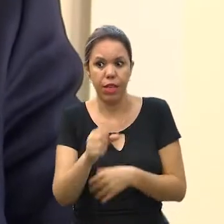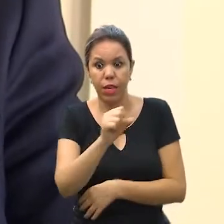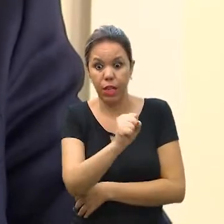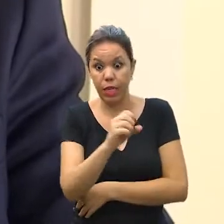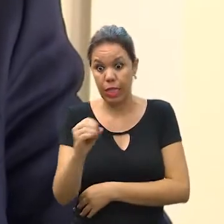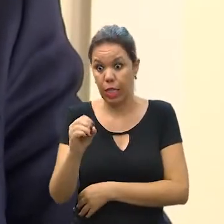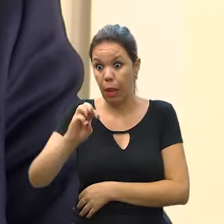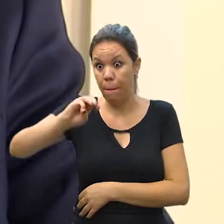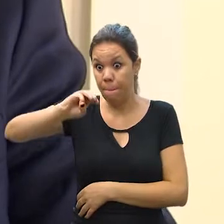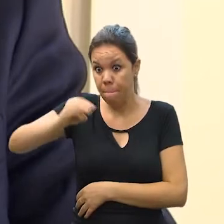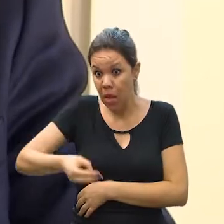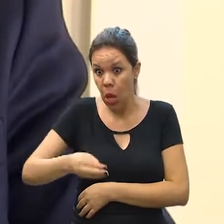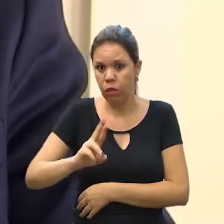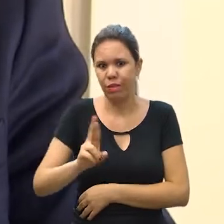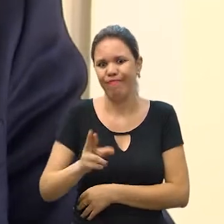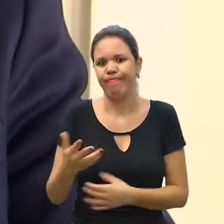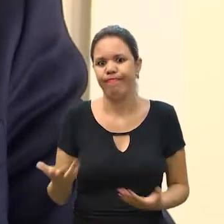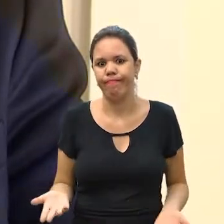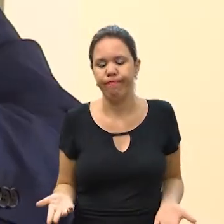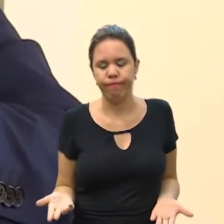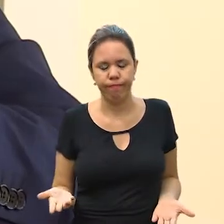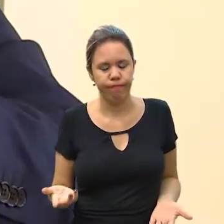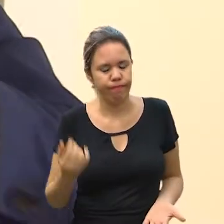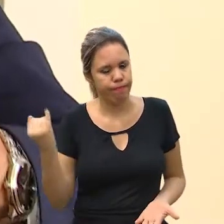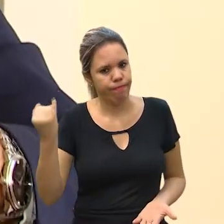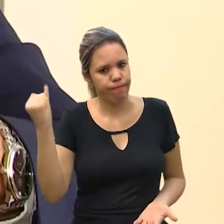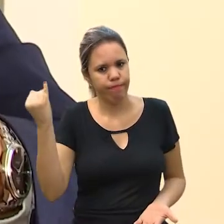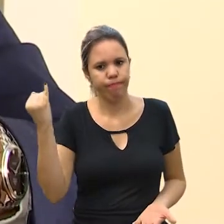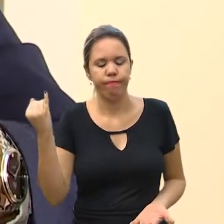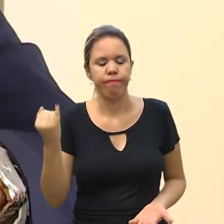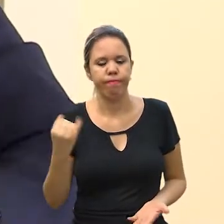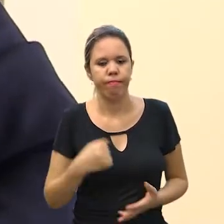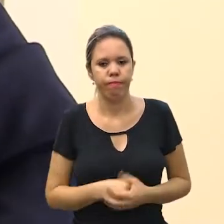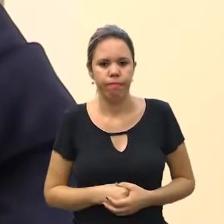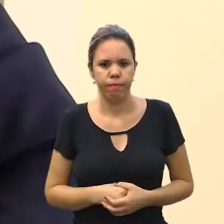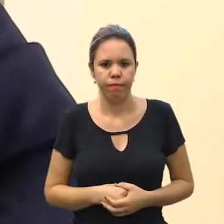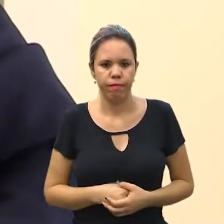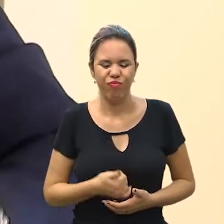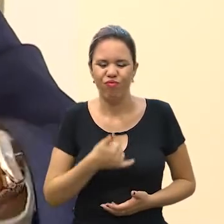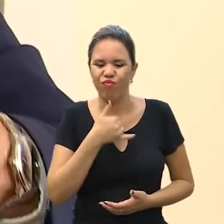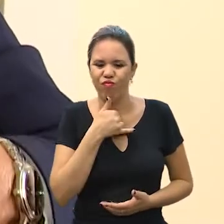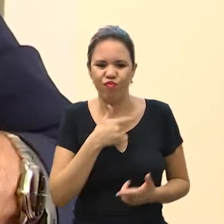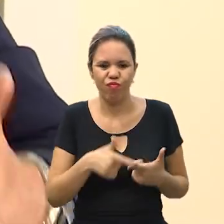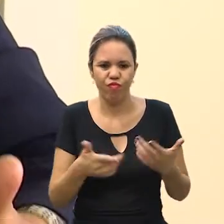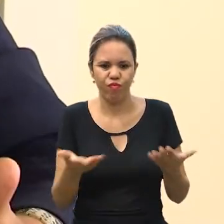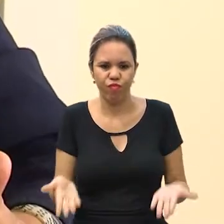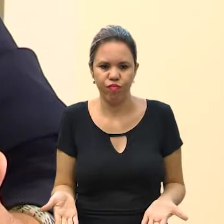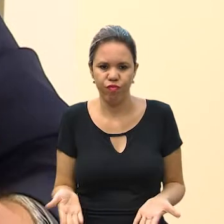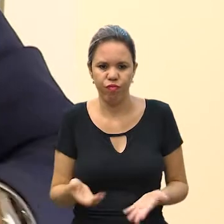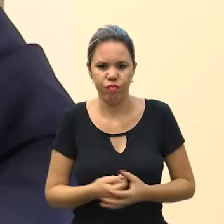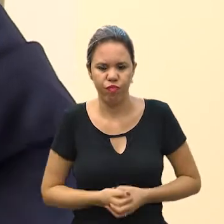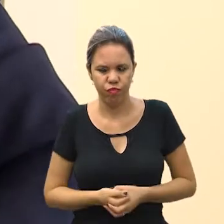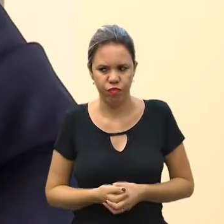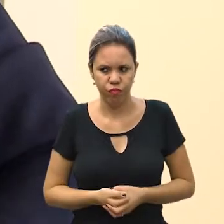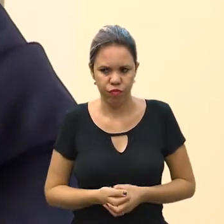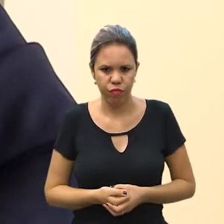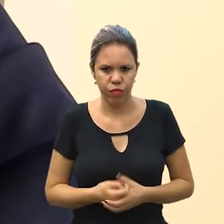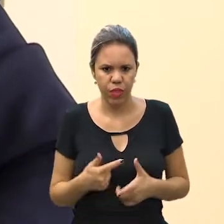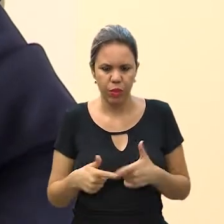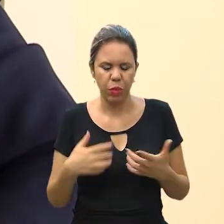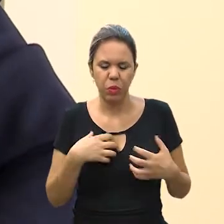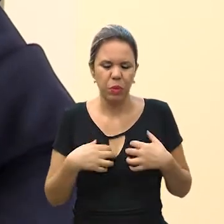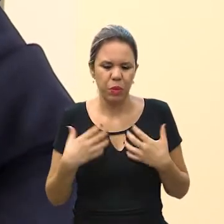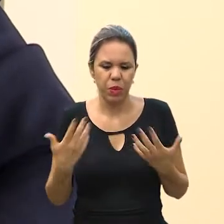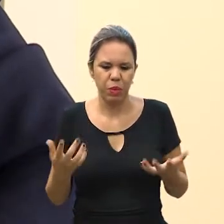em torno de 80 milhões de reais. A importância e a infelicidade